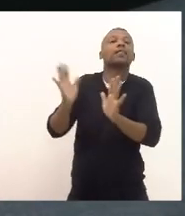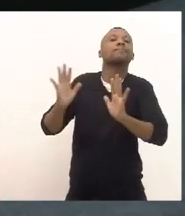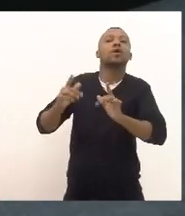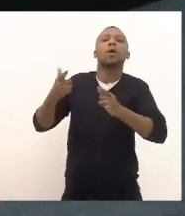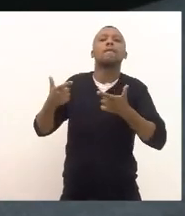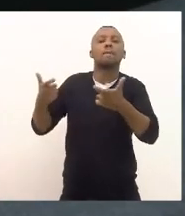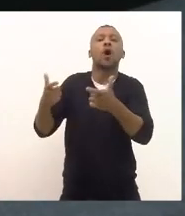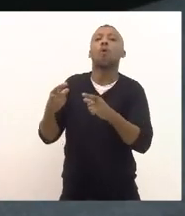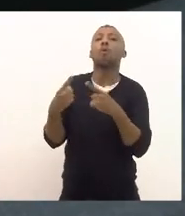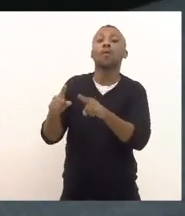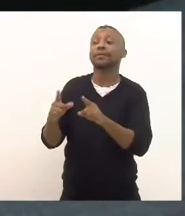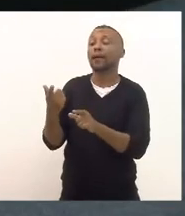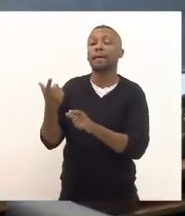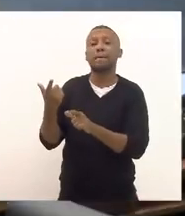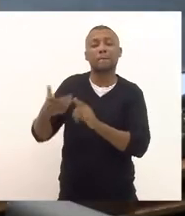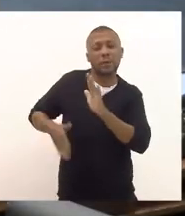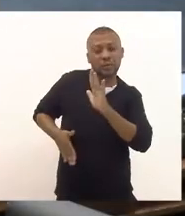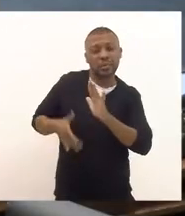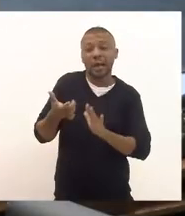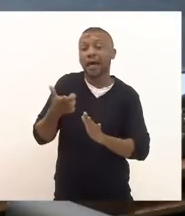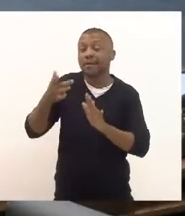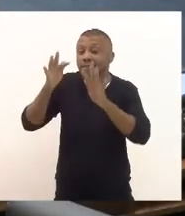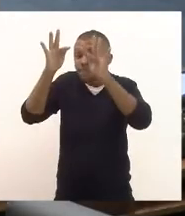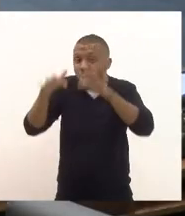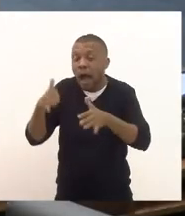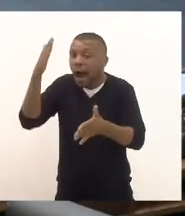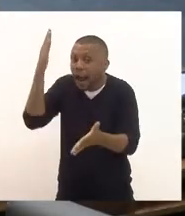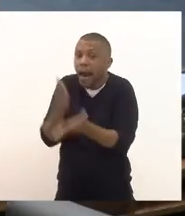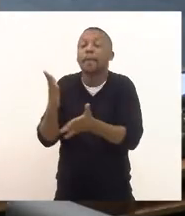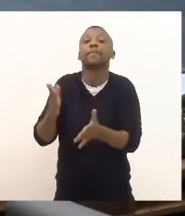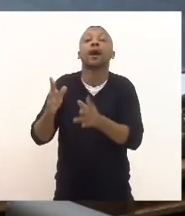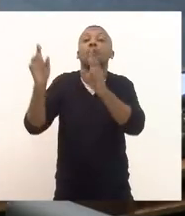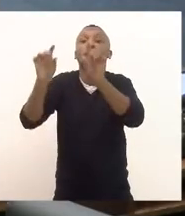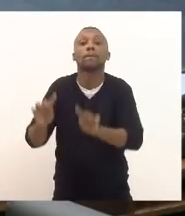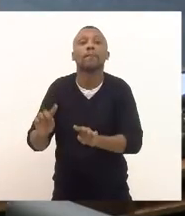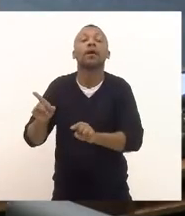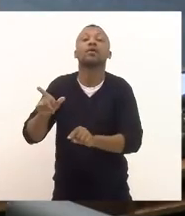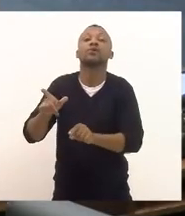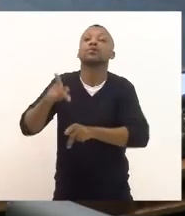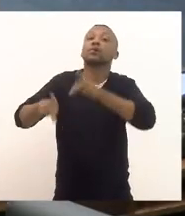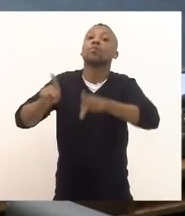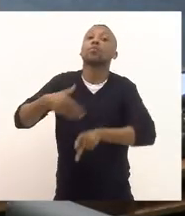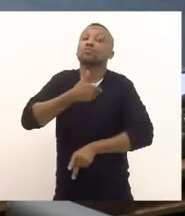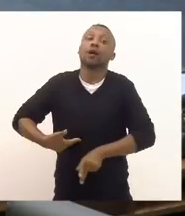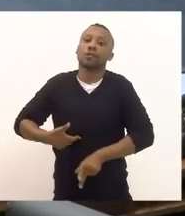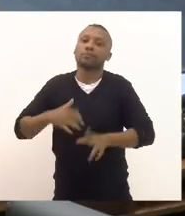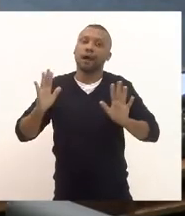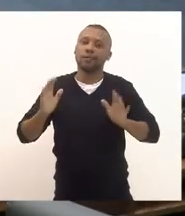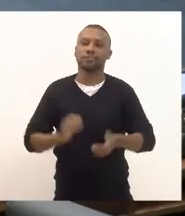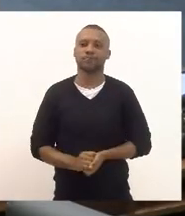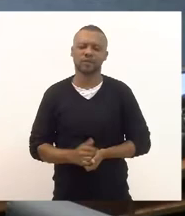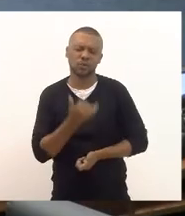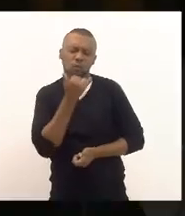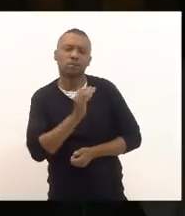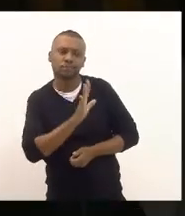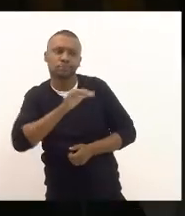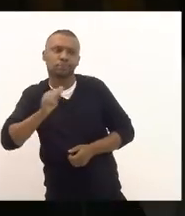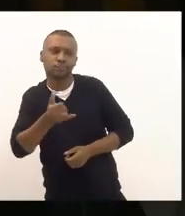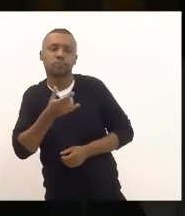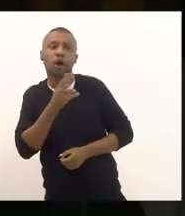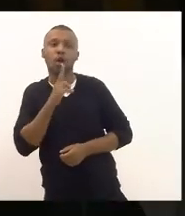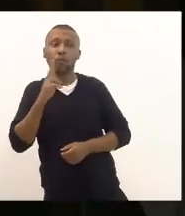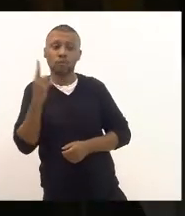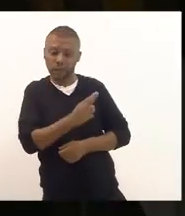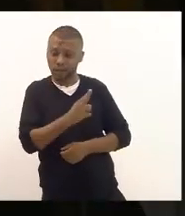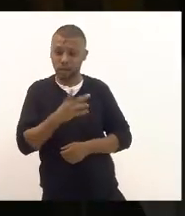acabar com a paz no nosso estado Só nome adaptados aos domingos só a gente com... Altos Deputado Márcio Pacheco Deputado